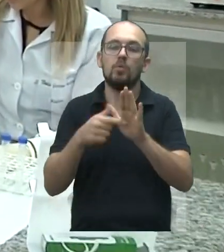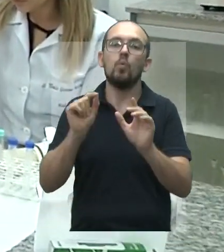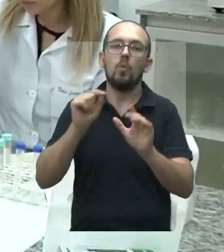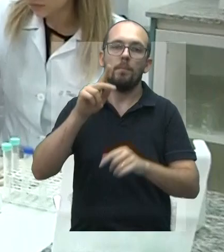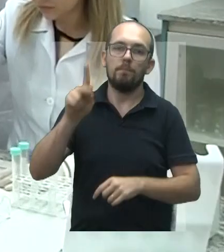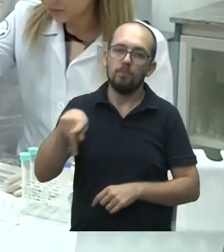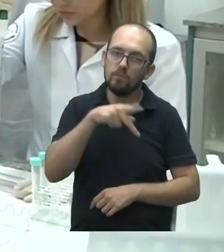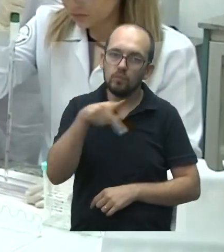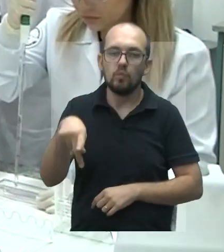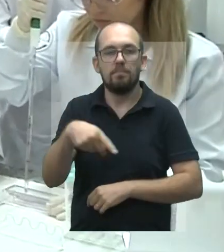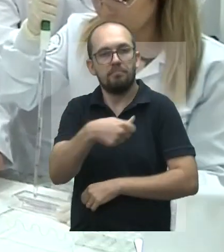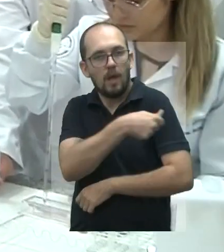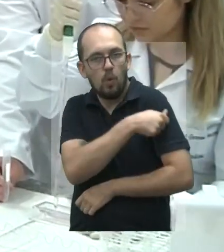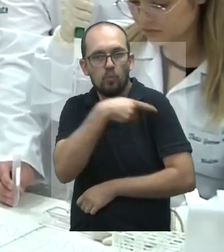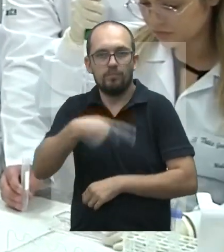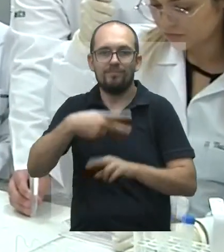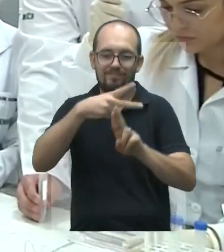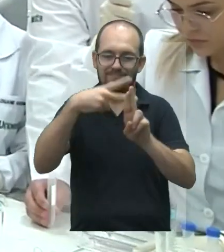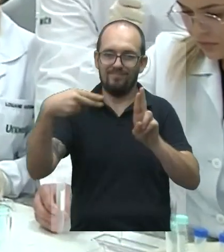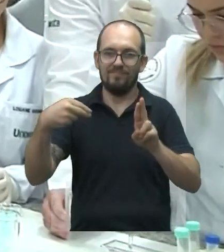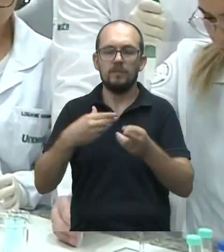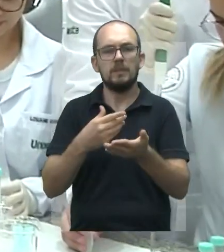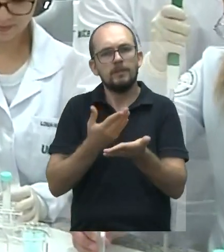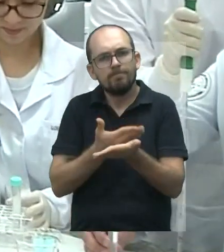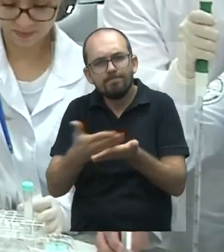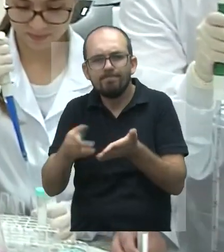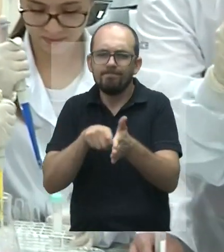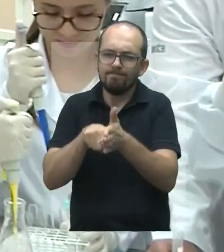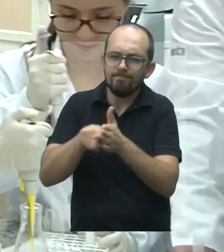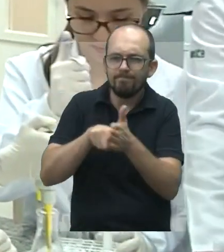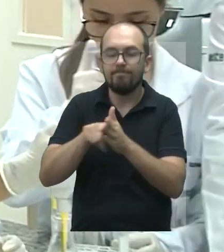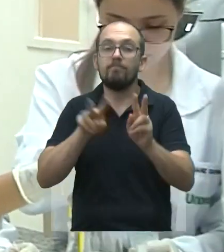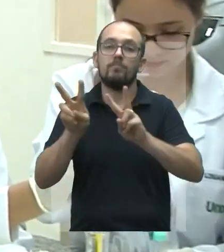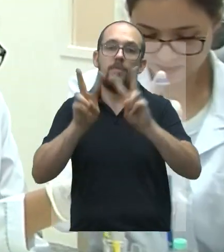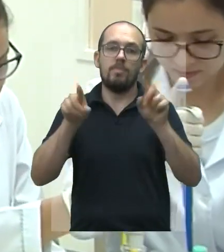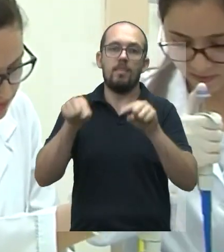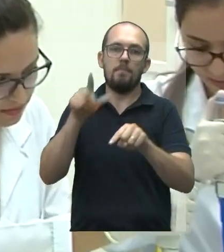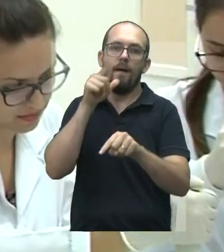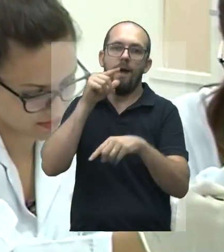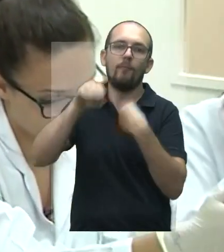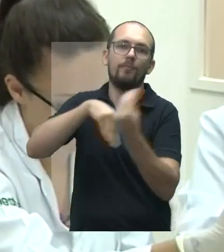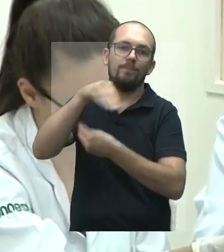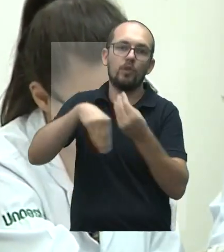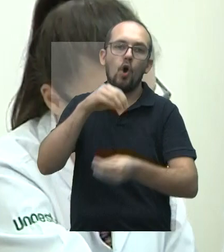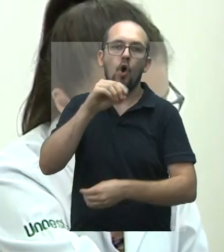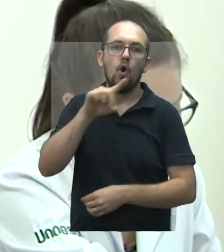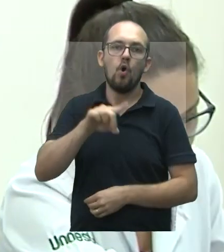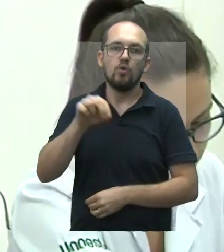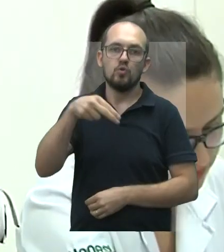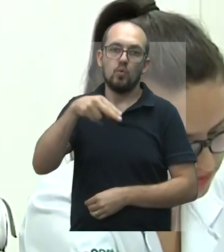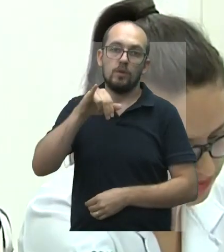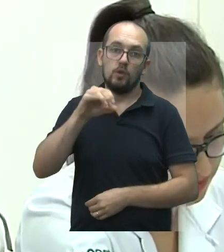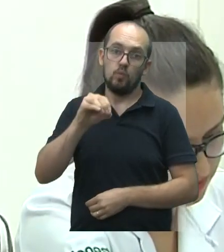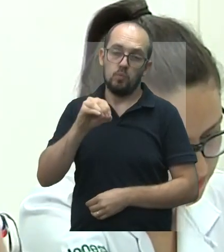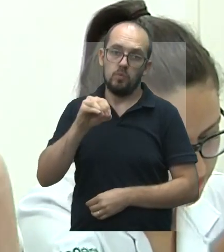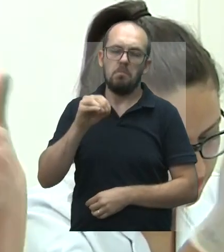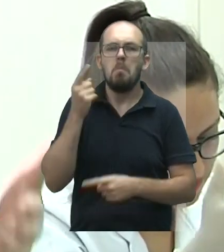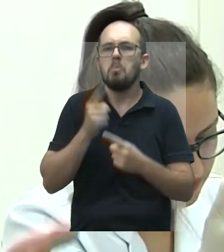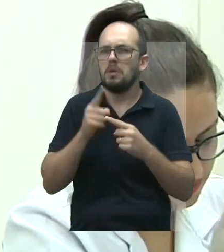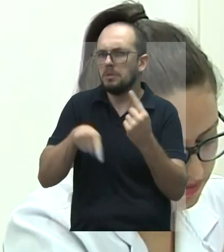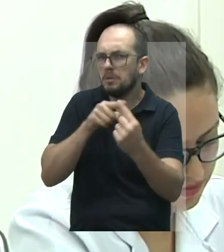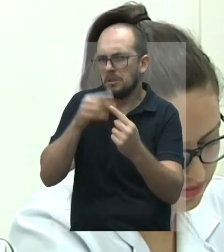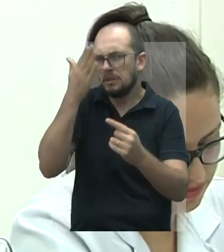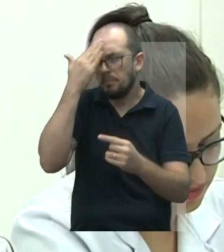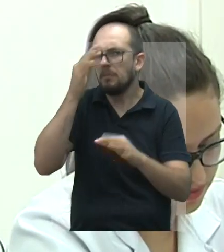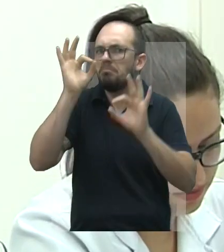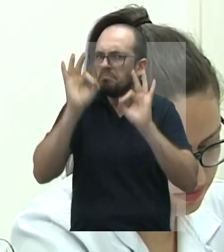de Medicina de Jaú decidiram estudar sobre o tema. O objetivo é saber se a água ozonizada traz ou